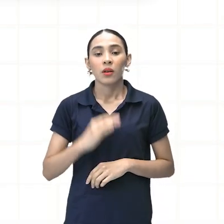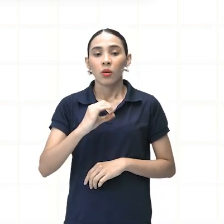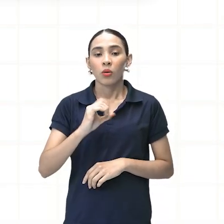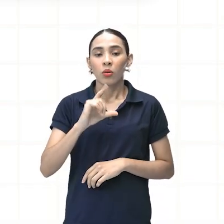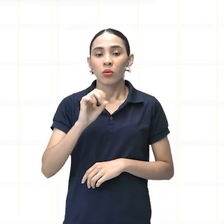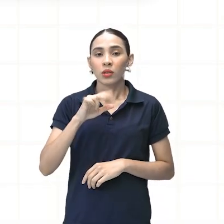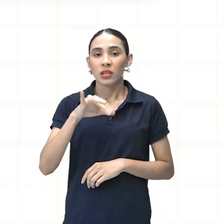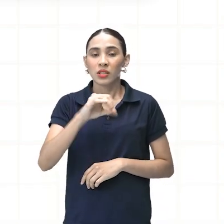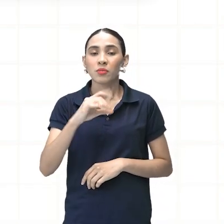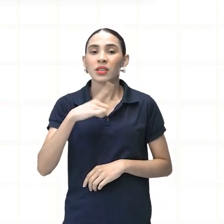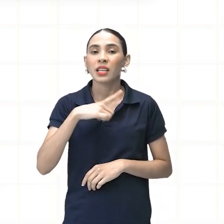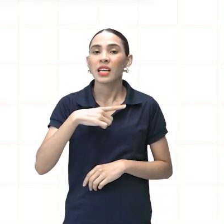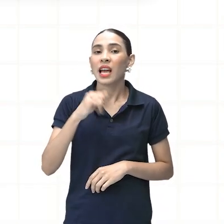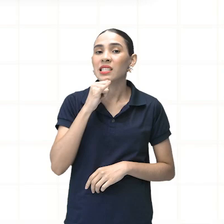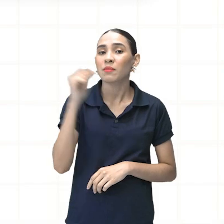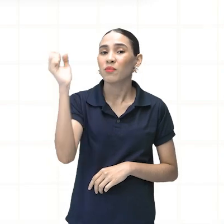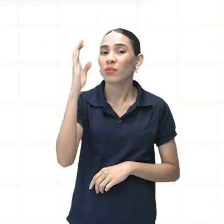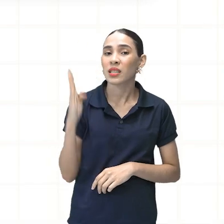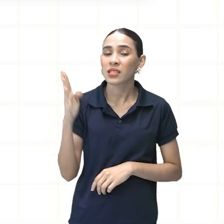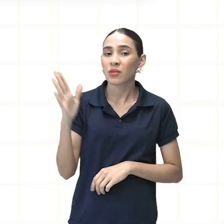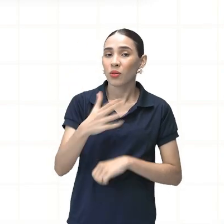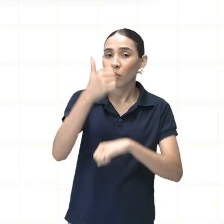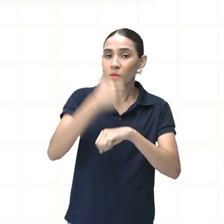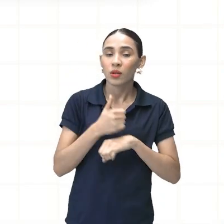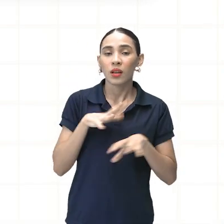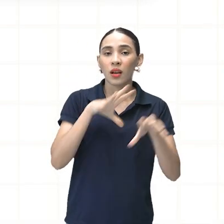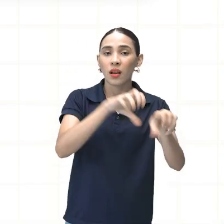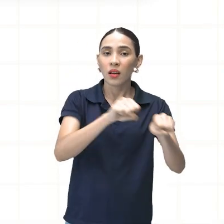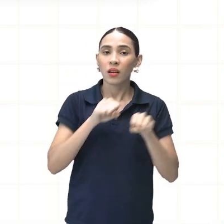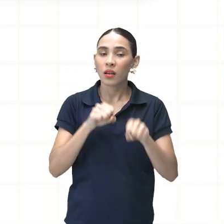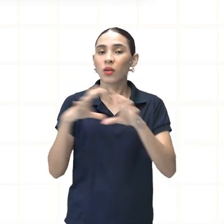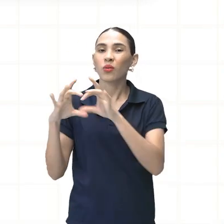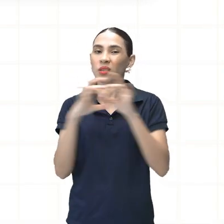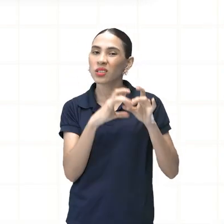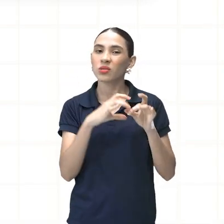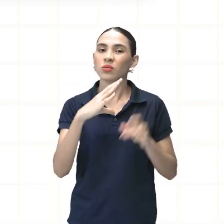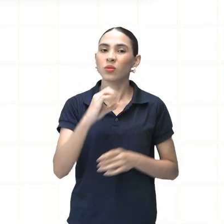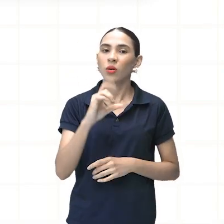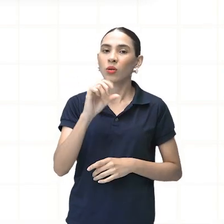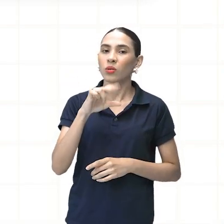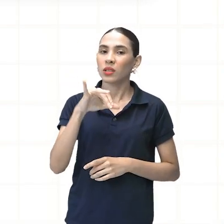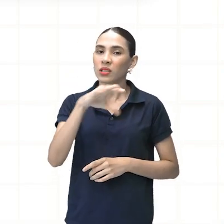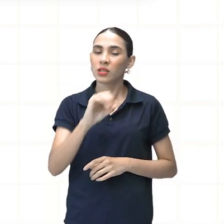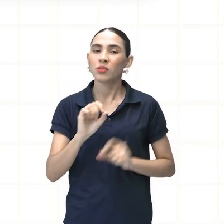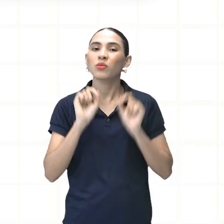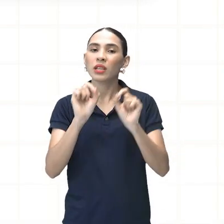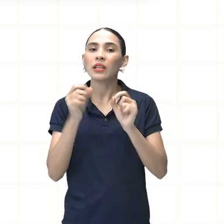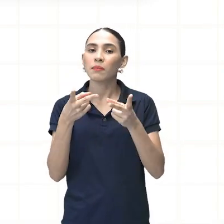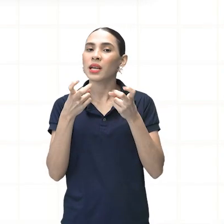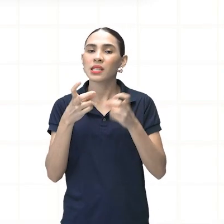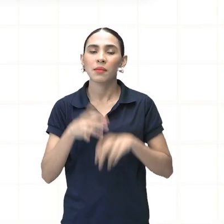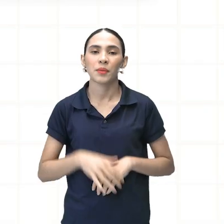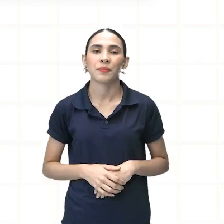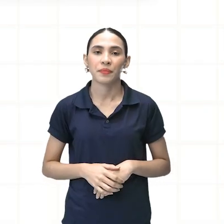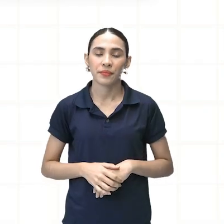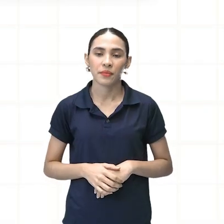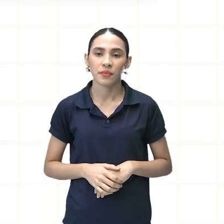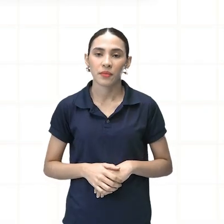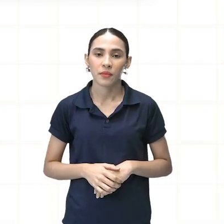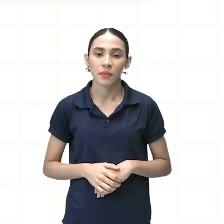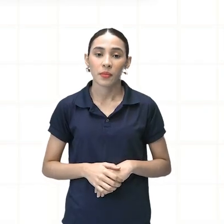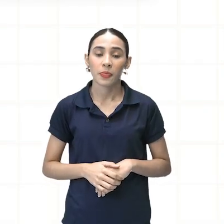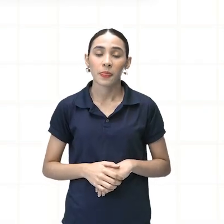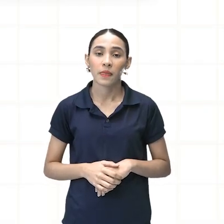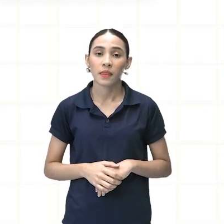colonialismo, a gente tem, por exemplo, o Brasil, que foi colonizado, né, nesse contexto do colonialismo, e aí o que a gente observa?